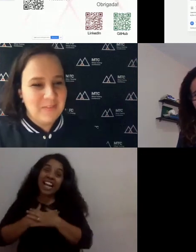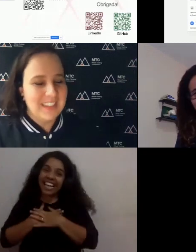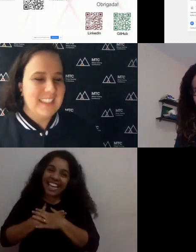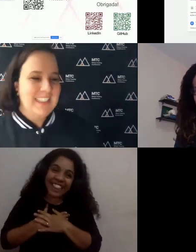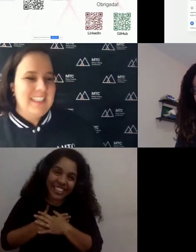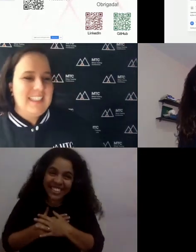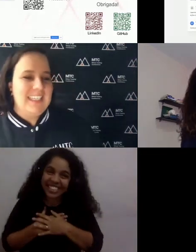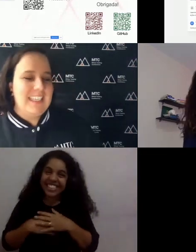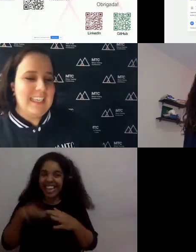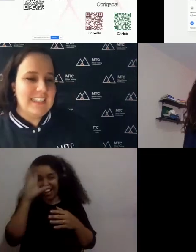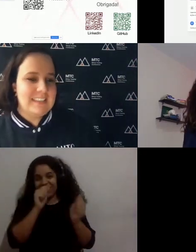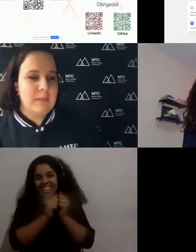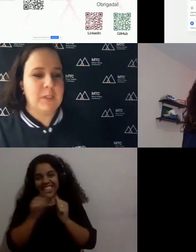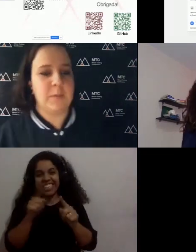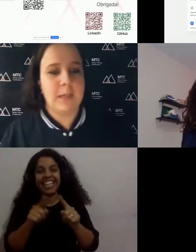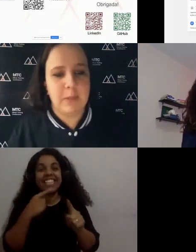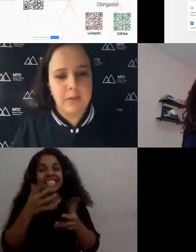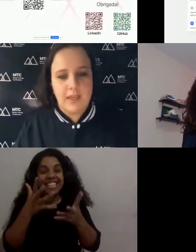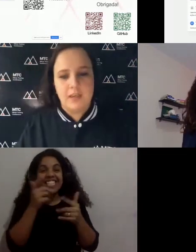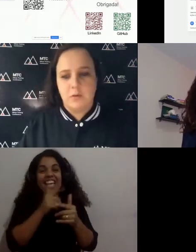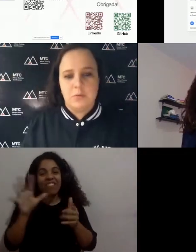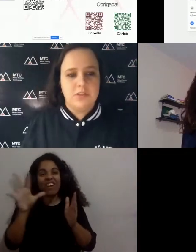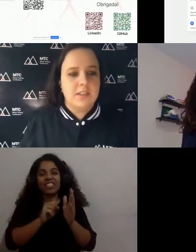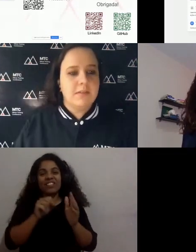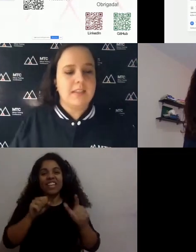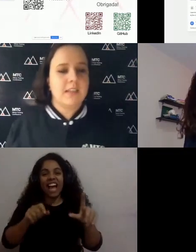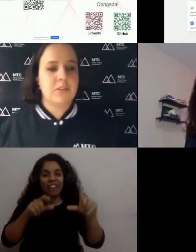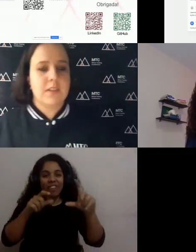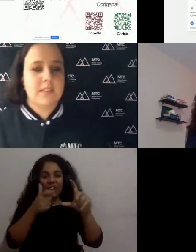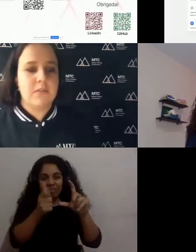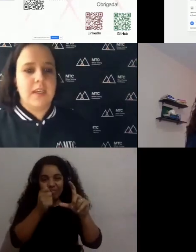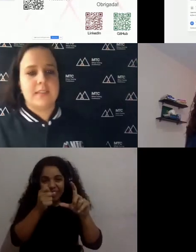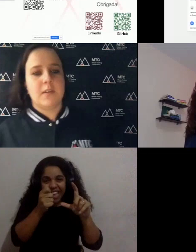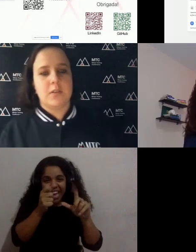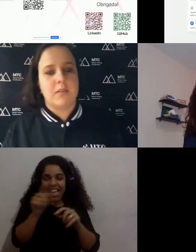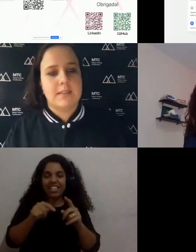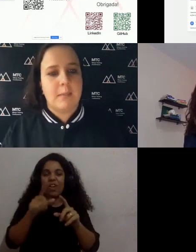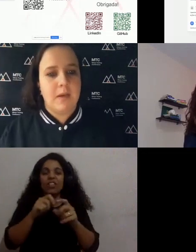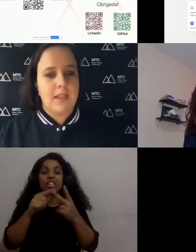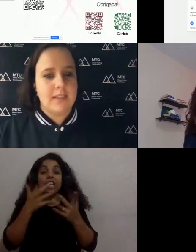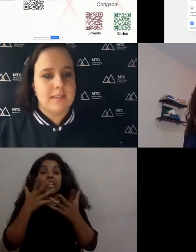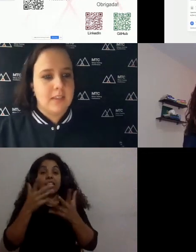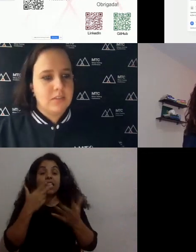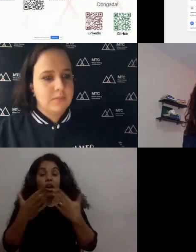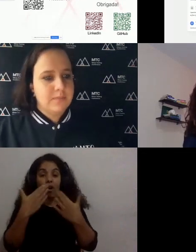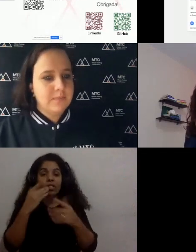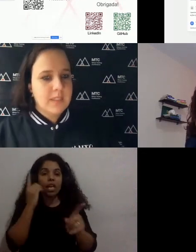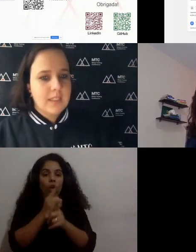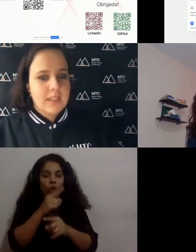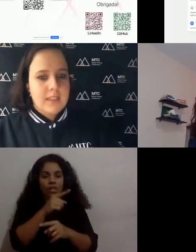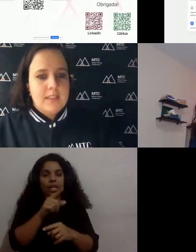bom. Quem quiser, pode pegar pelo QR Code. Então, quem quiser continuar essa conversa, encontra com a Isabel lá na